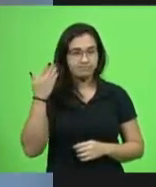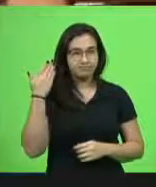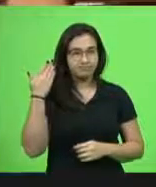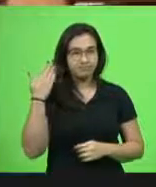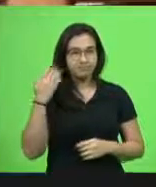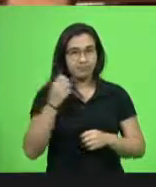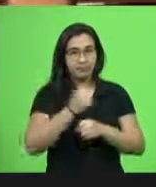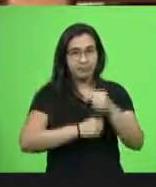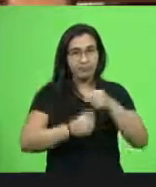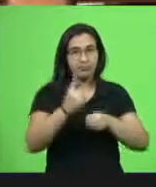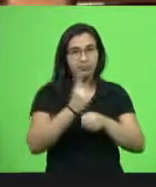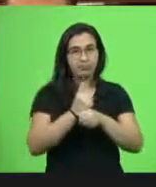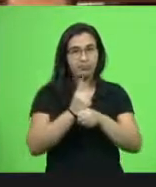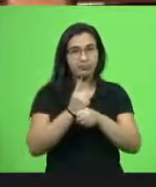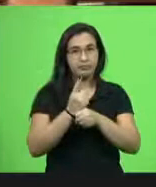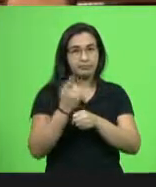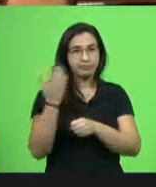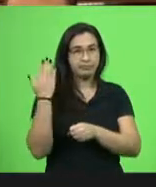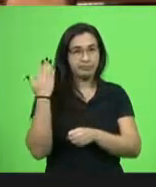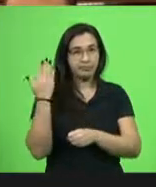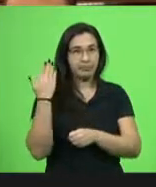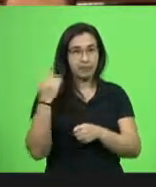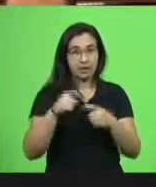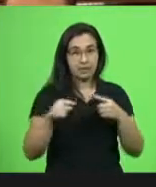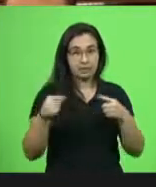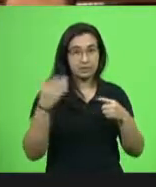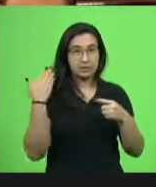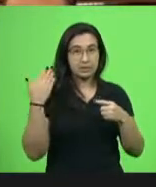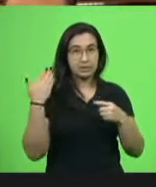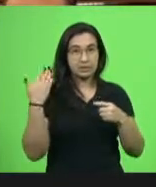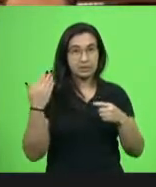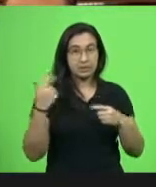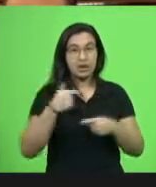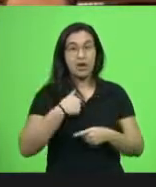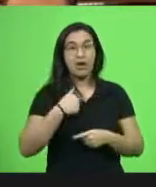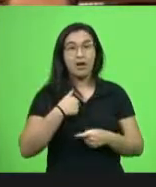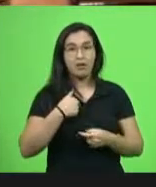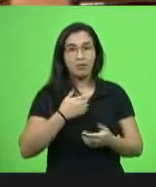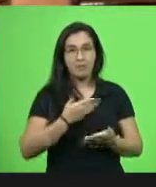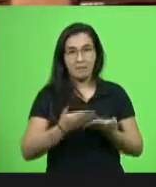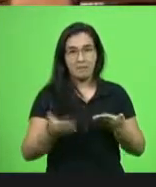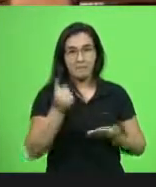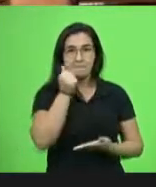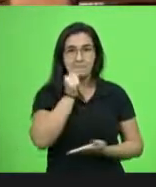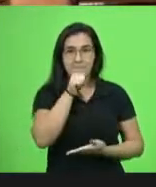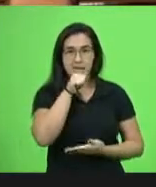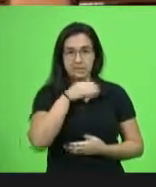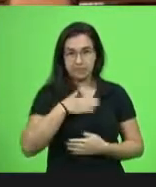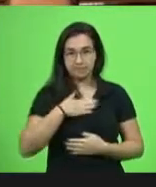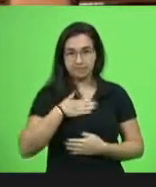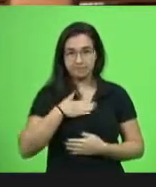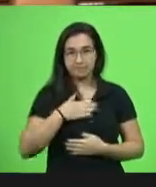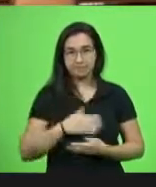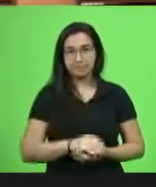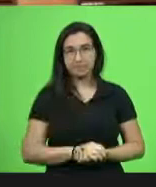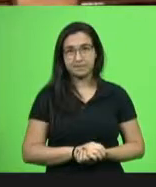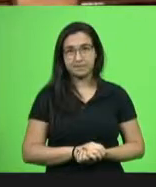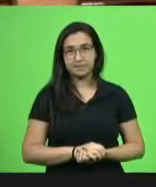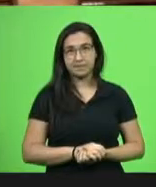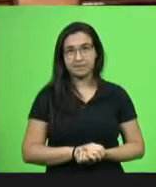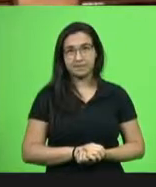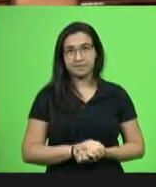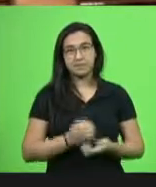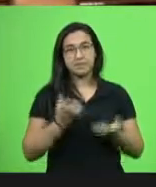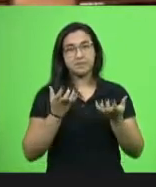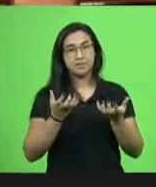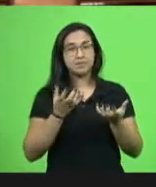atrás, exatamente um ano, semana passada, eu perdi a minha mãe. E quero lhe dizer,